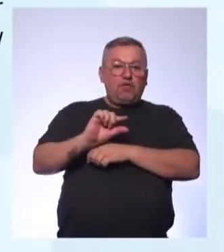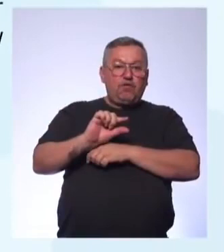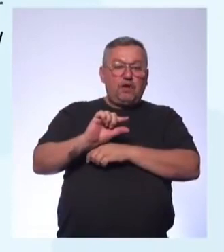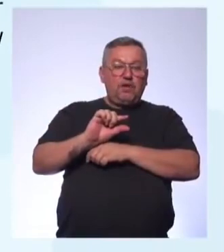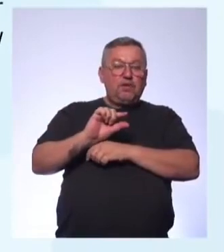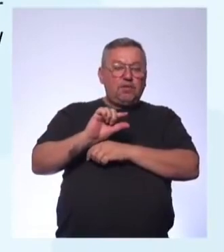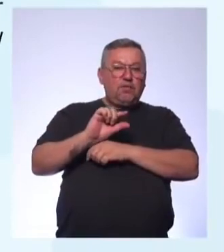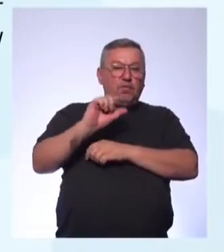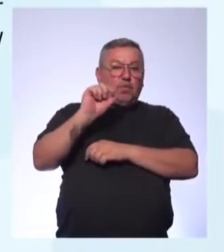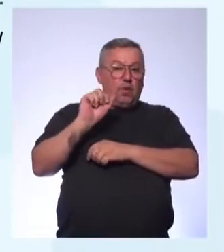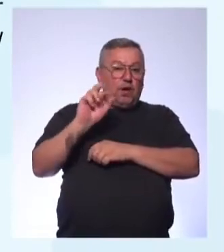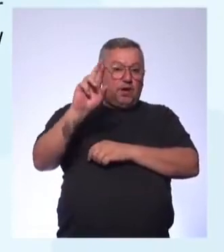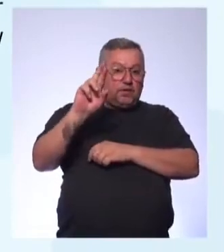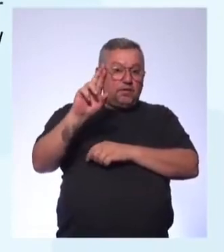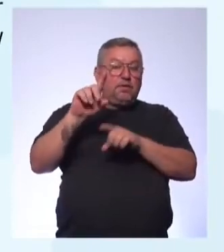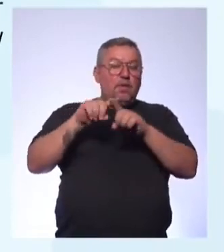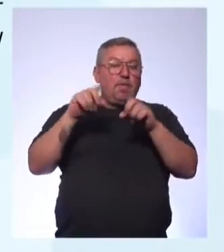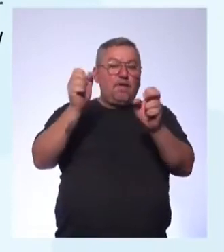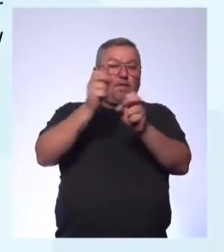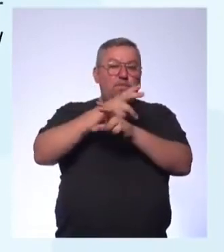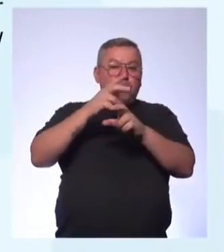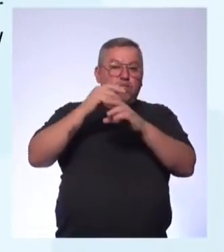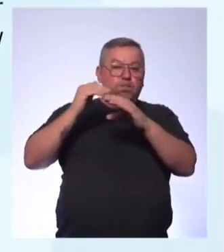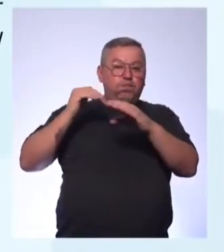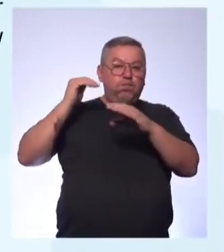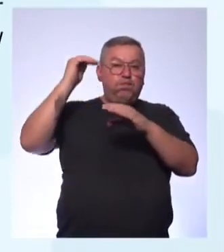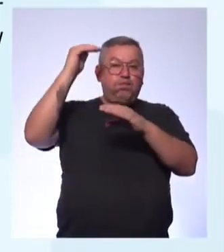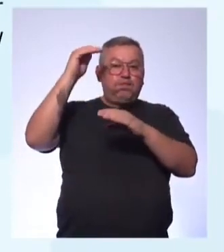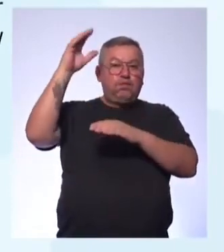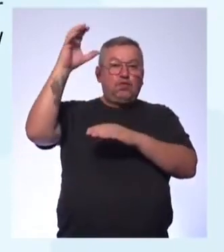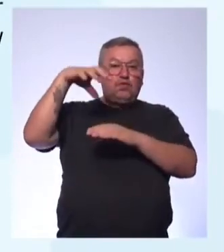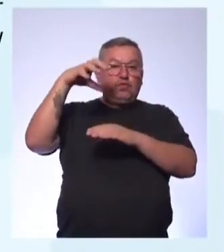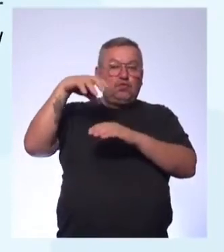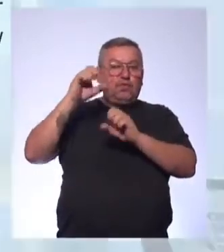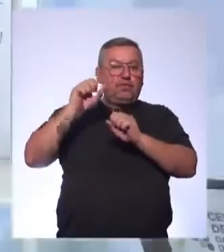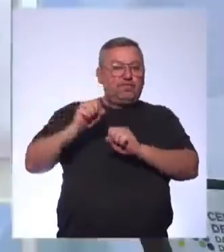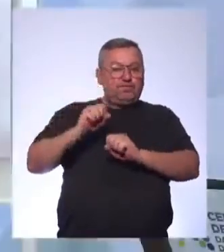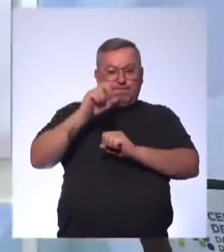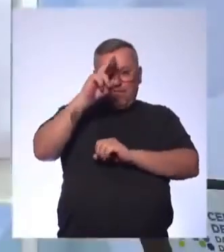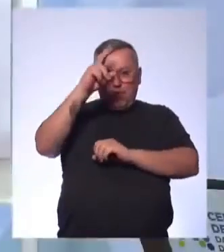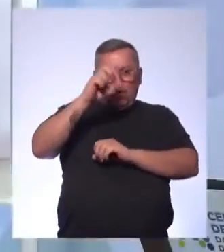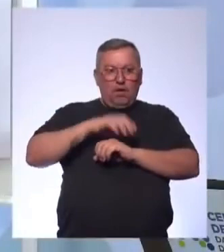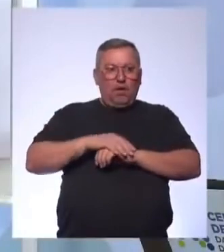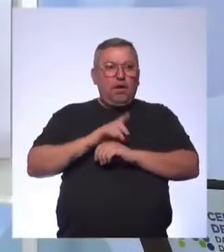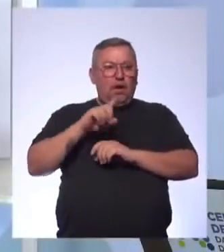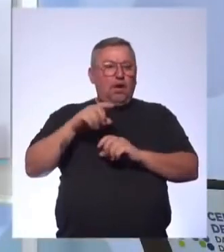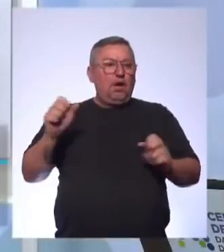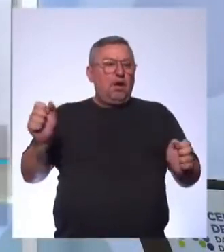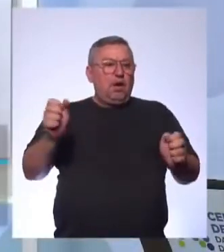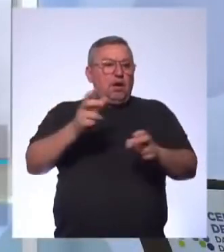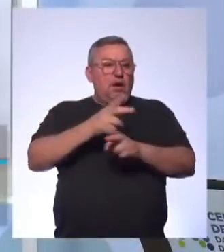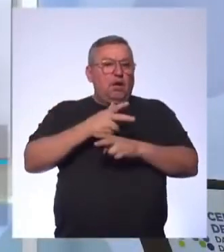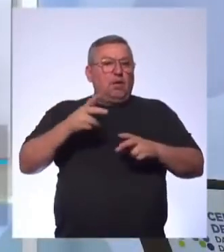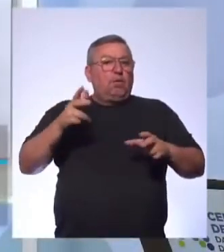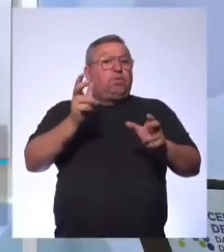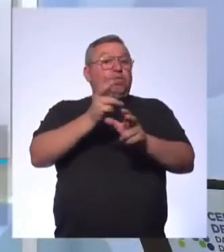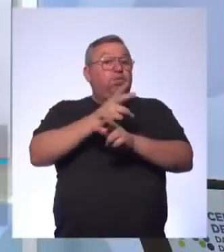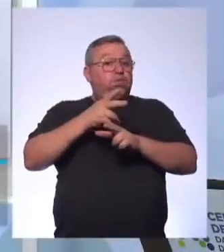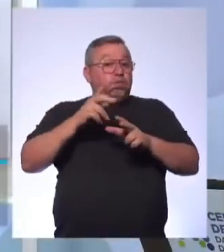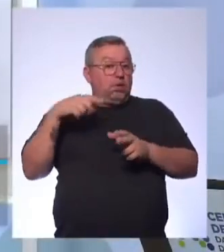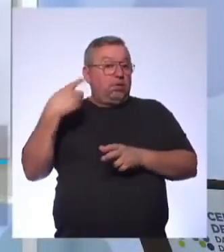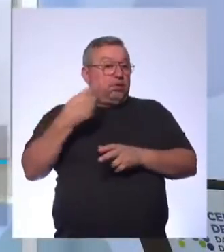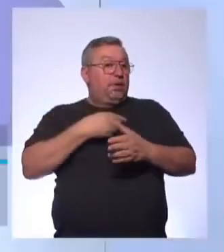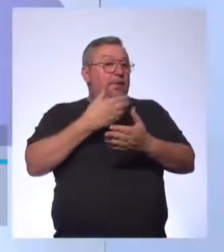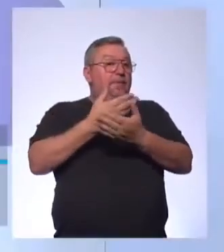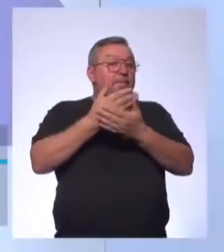high winds, ventos altos and heavy rain. e chuva pesada. Então, isso é um ciclone, né? Então, nós estudamos aqui, né,